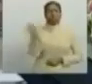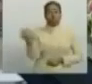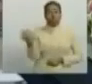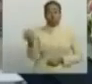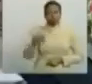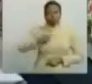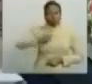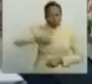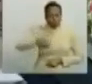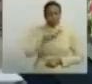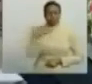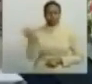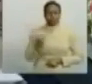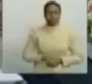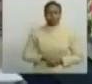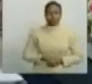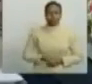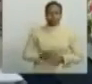Segundo turno está aí.